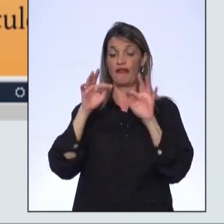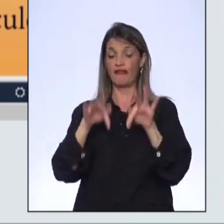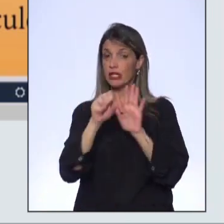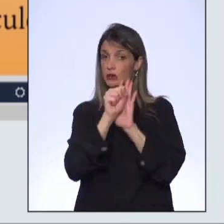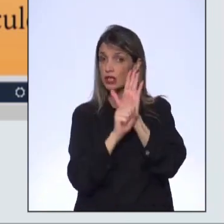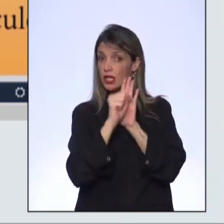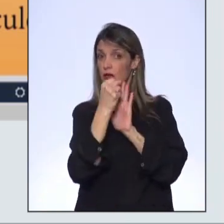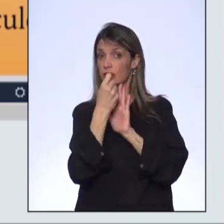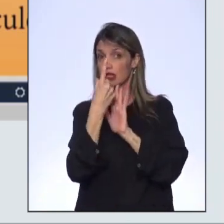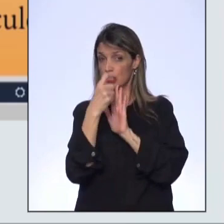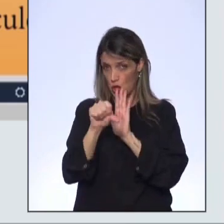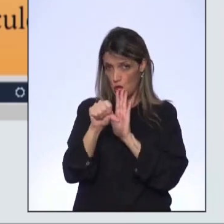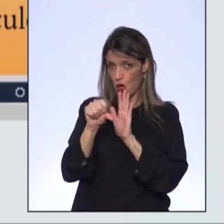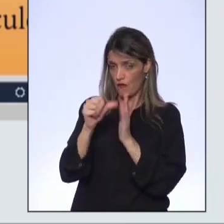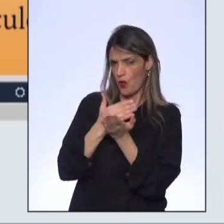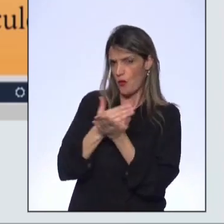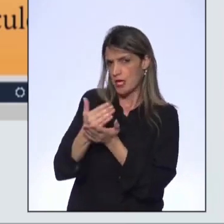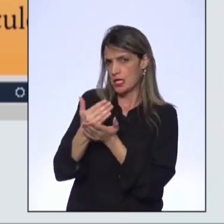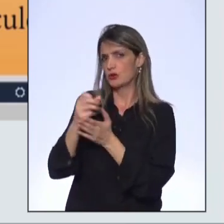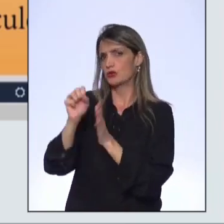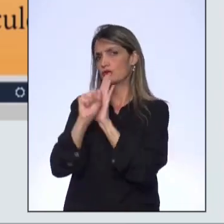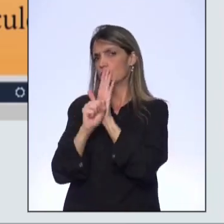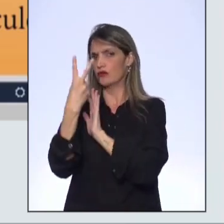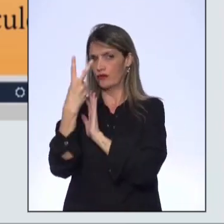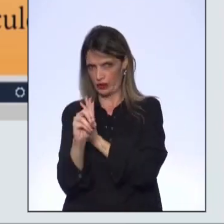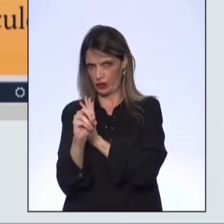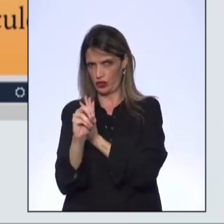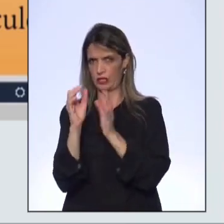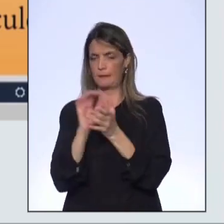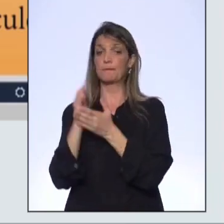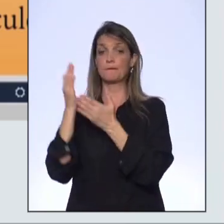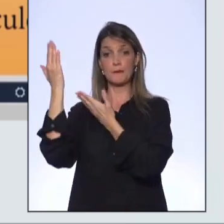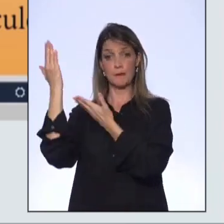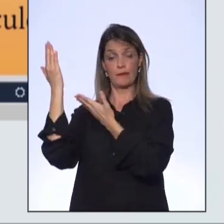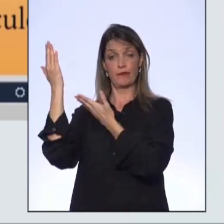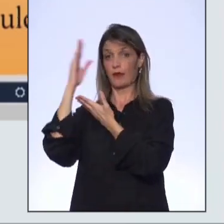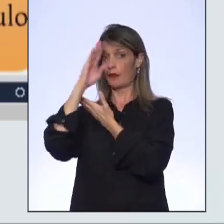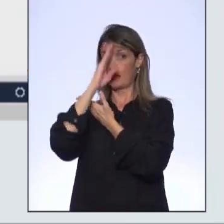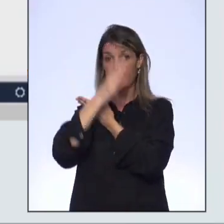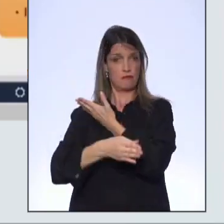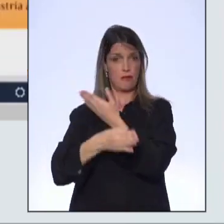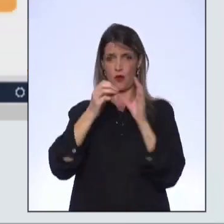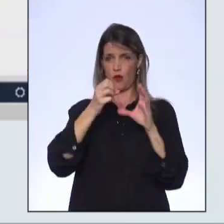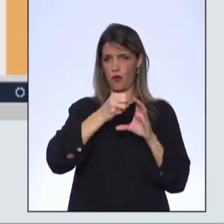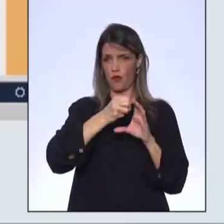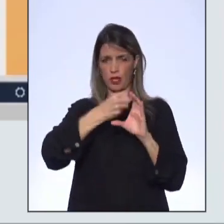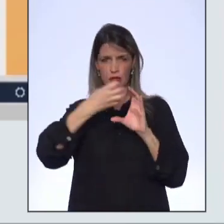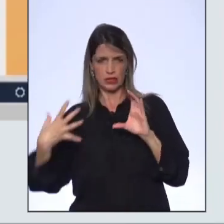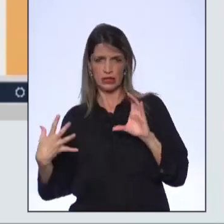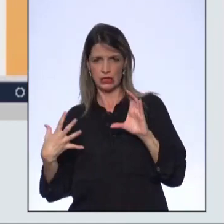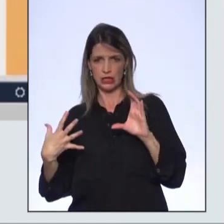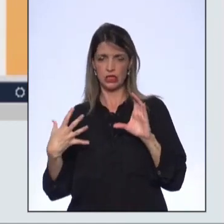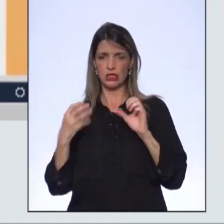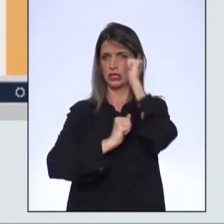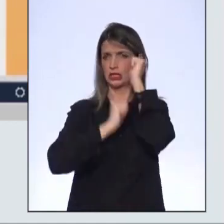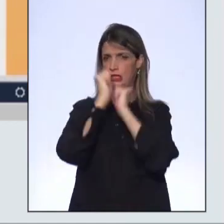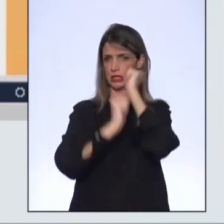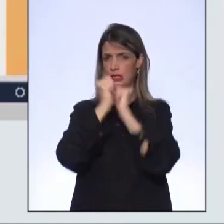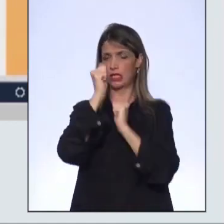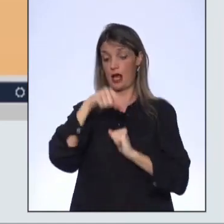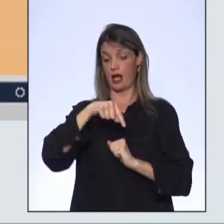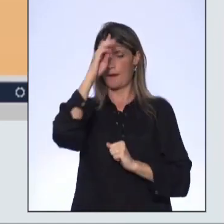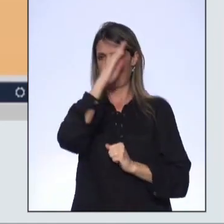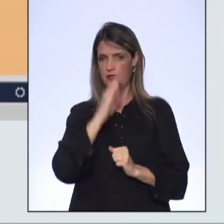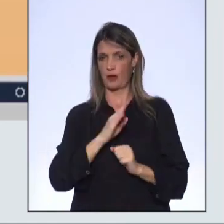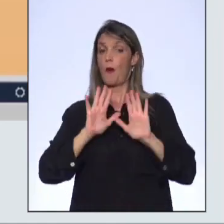nas primeiras décadas do século XX. Aqui estão as principais características desse pequeno setor industrial nacional. Antes